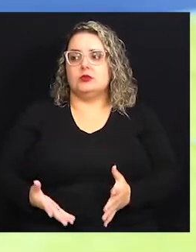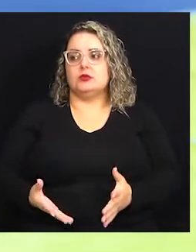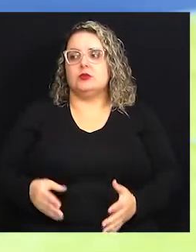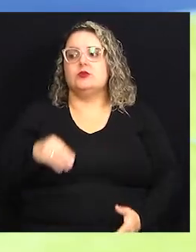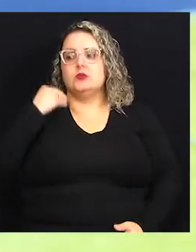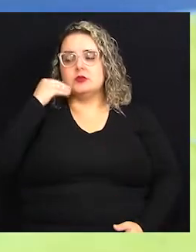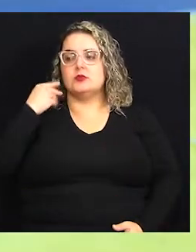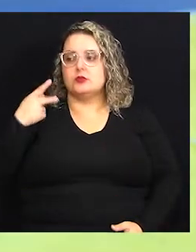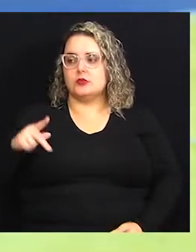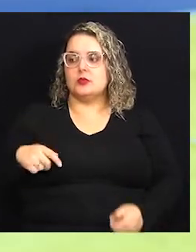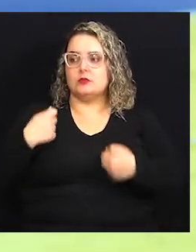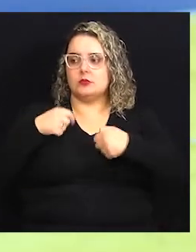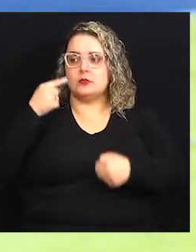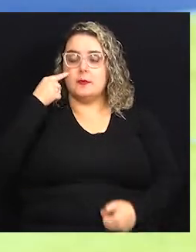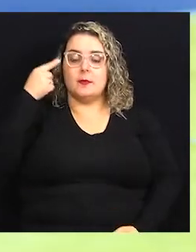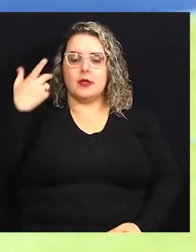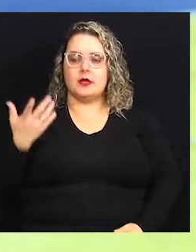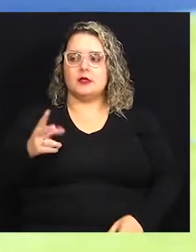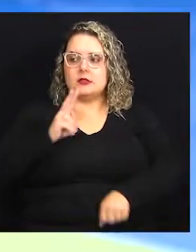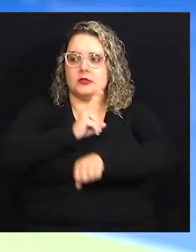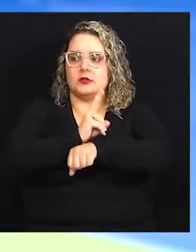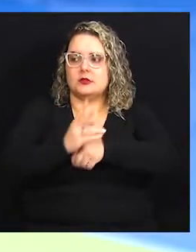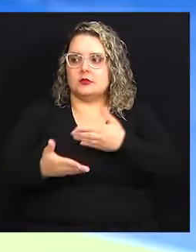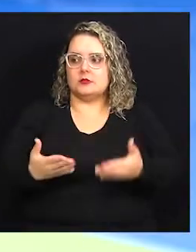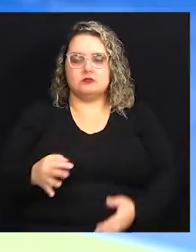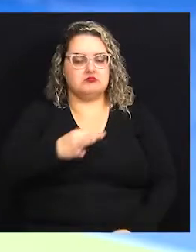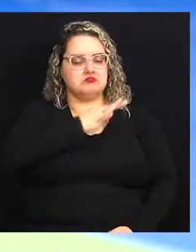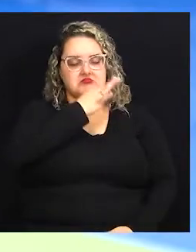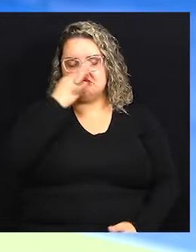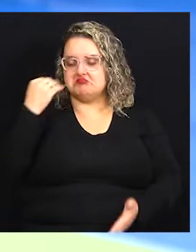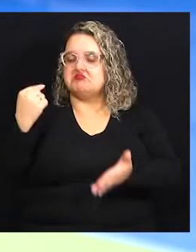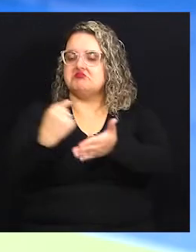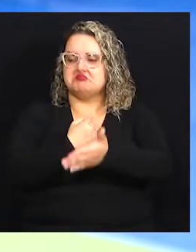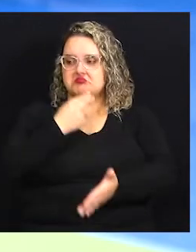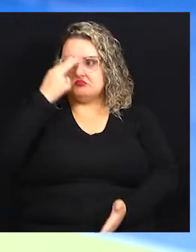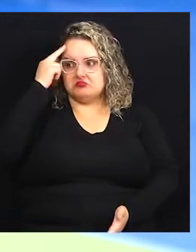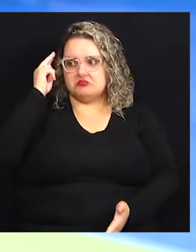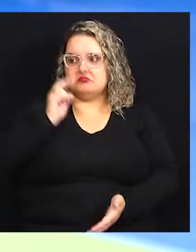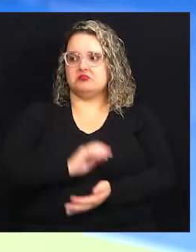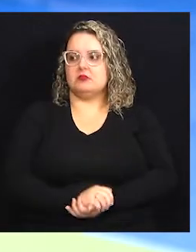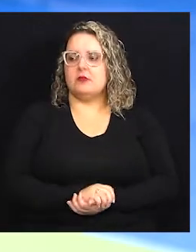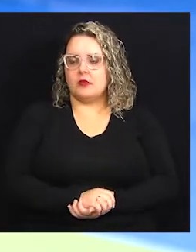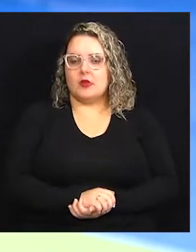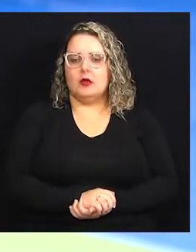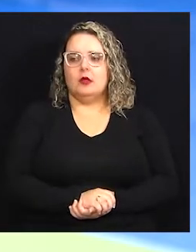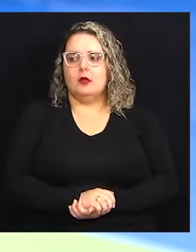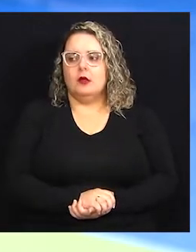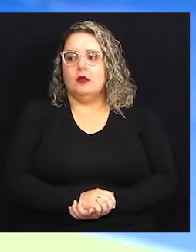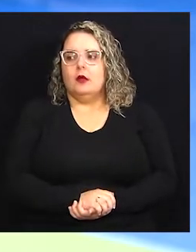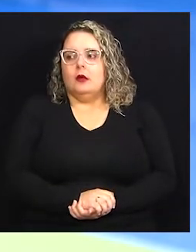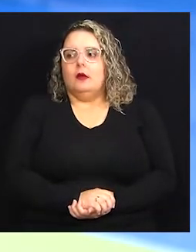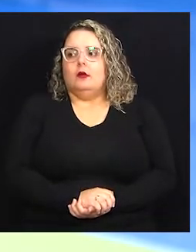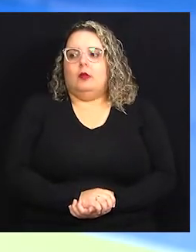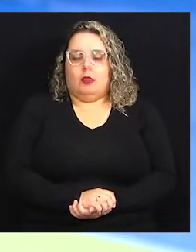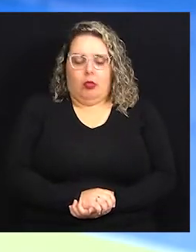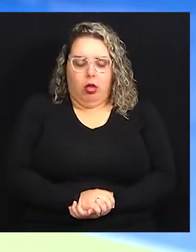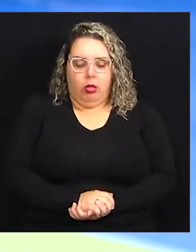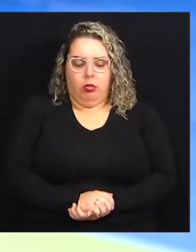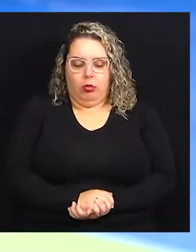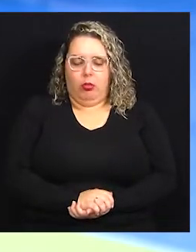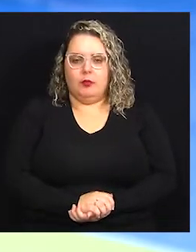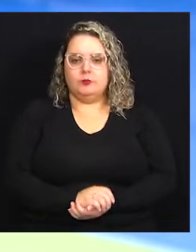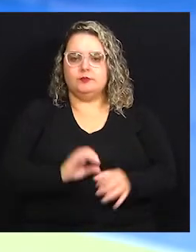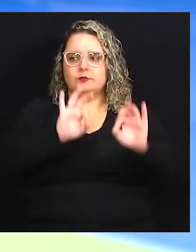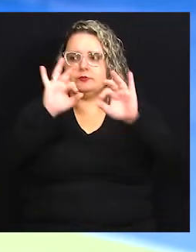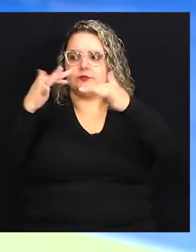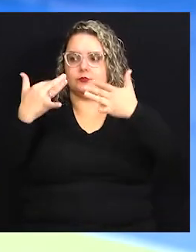com a sua experiência, precisa tomar cuidado? Excelente pergunta, Gabriel. O telespectador, às vezes, a gente chama